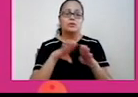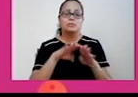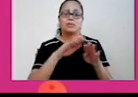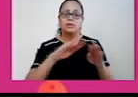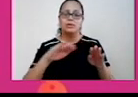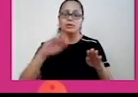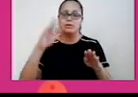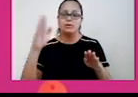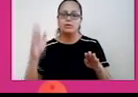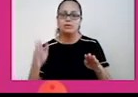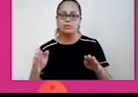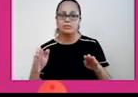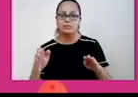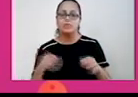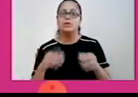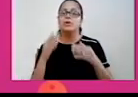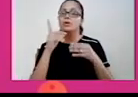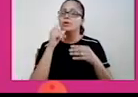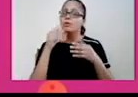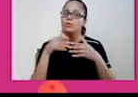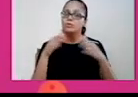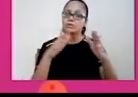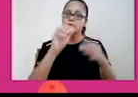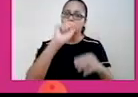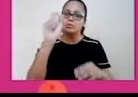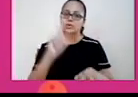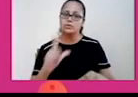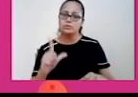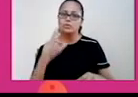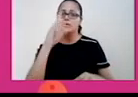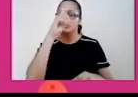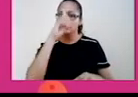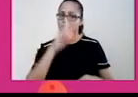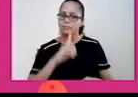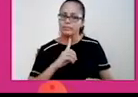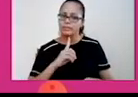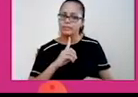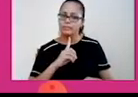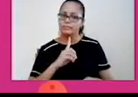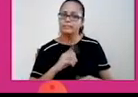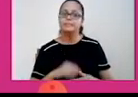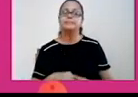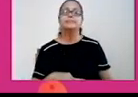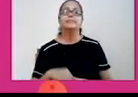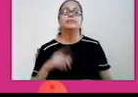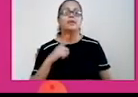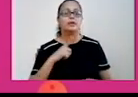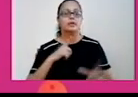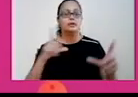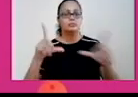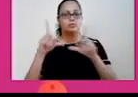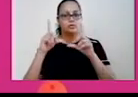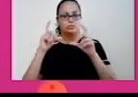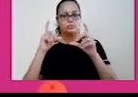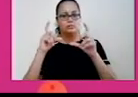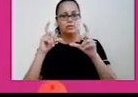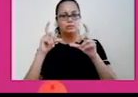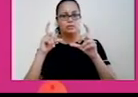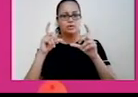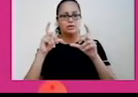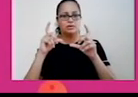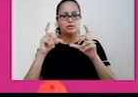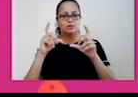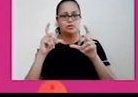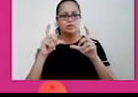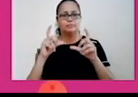Amarelo, né, é recoberto por um solo muito fértil, de cor amarela, chamado loess. Nós temos aqui uma imagem, né, olha só, os canais